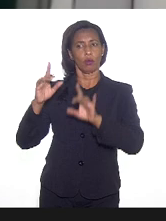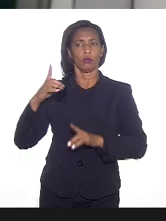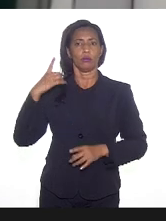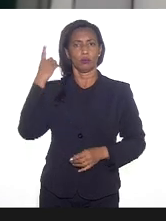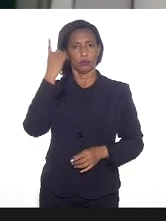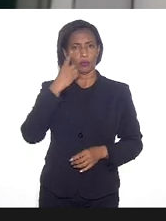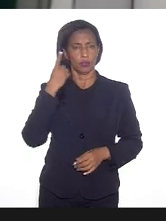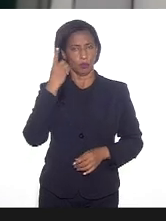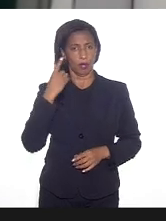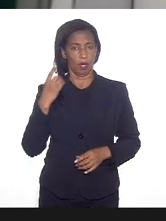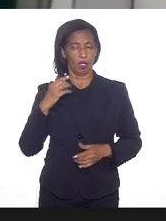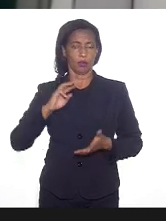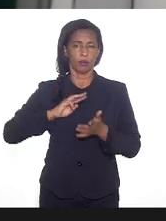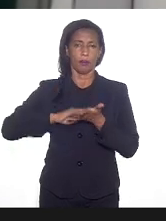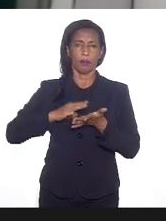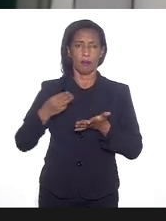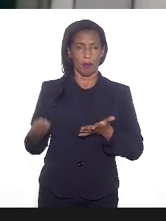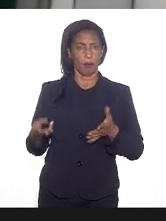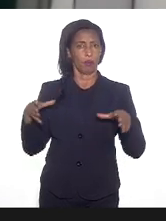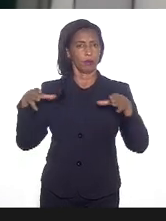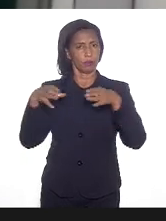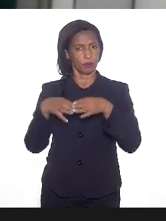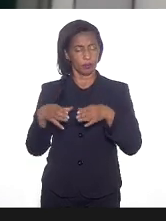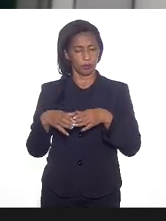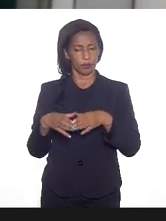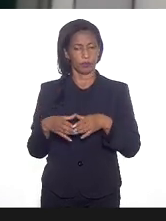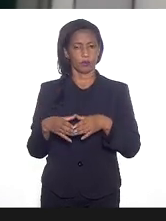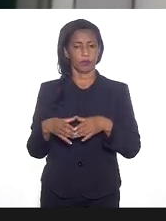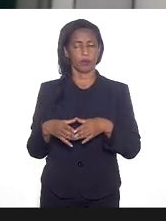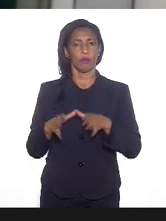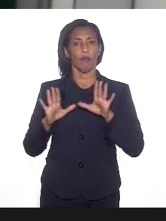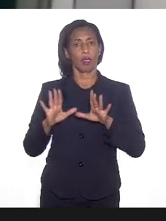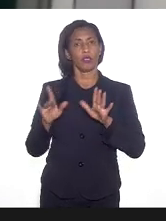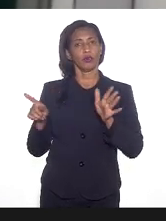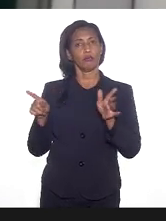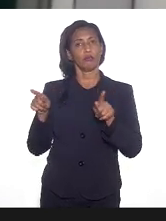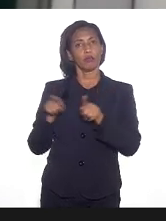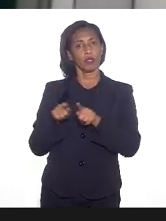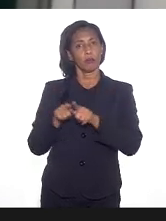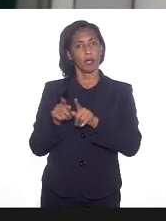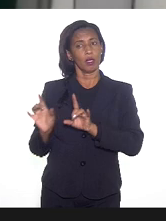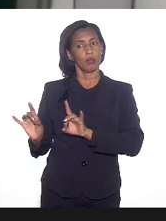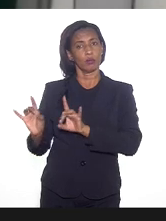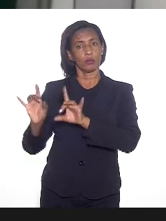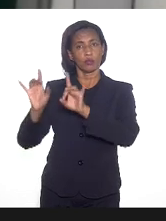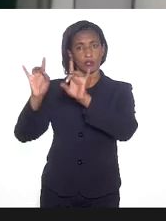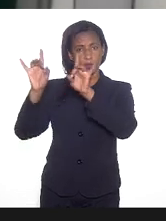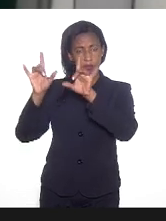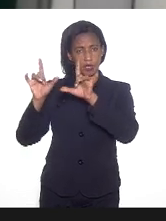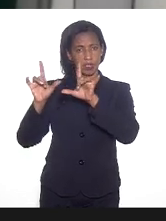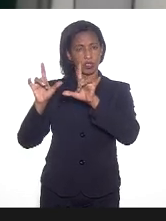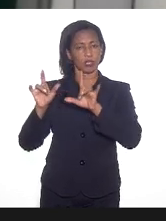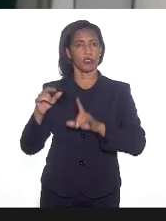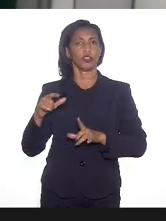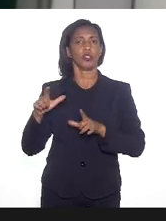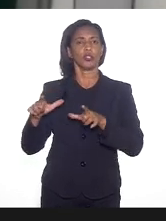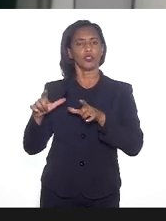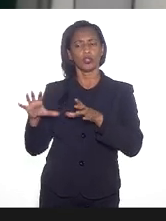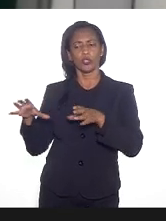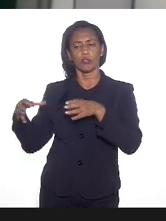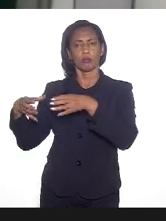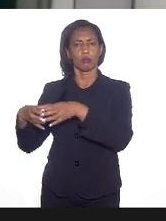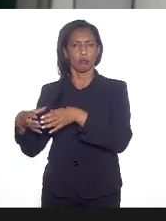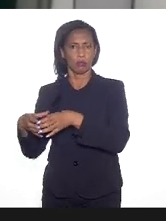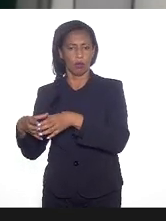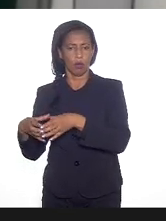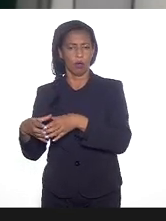da comissão, mas também os especialistas de órgãos que prestaram assessoramento, como já foi